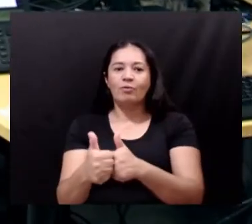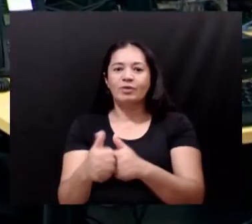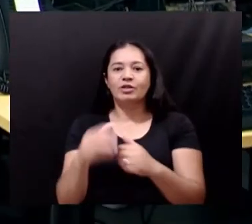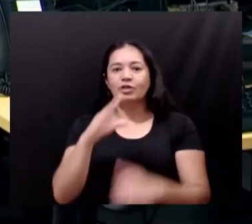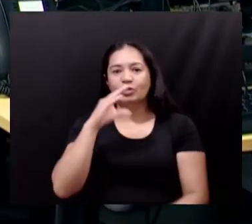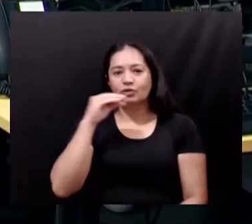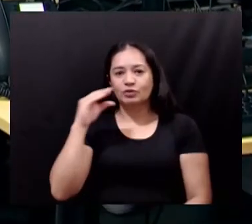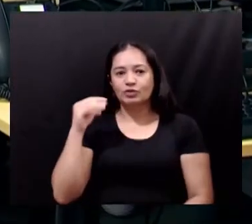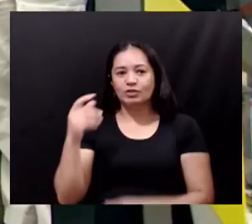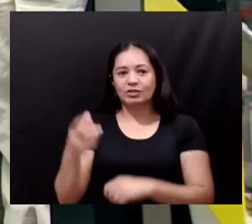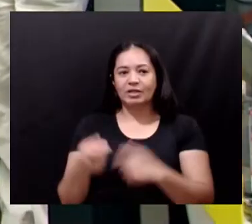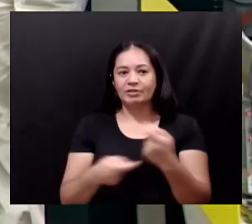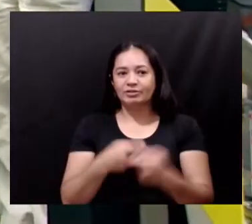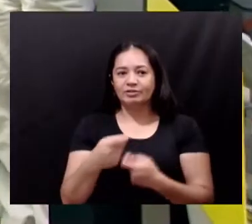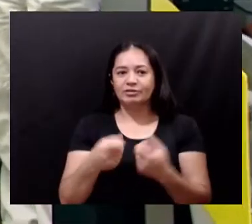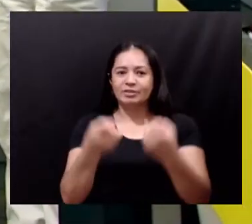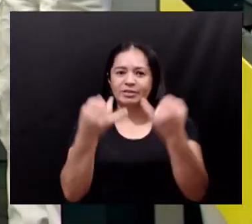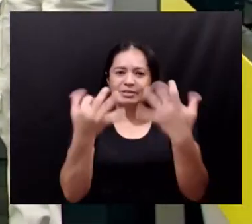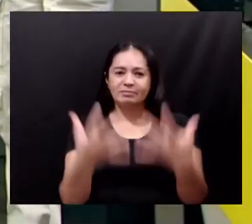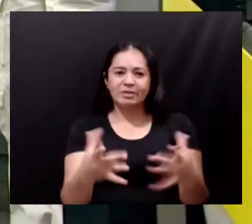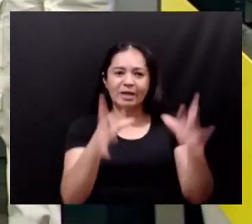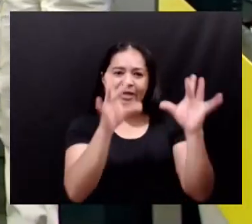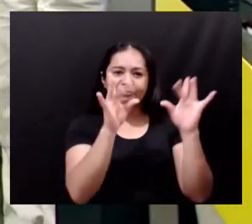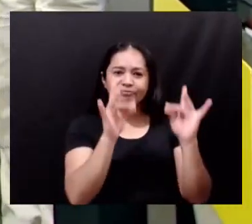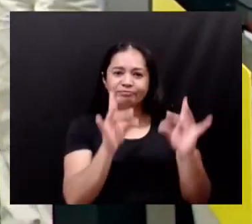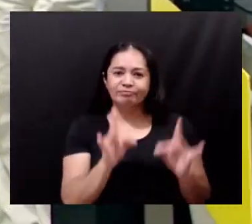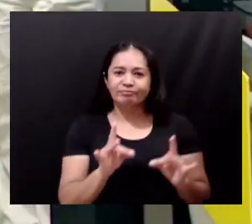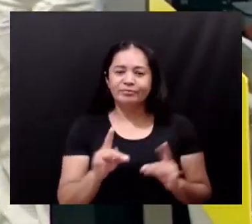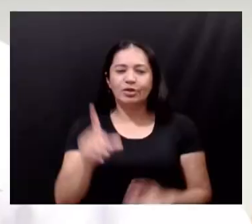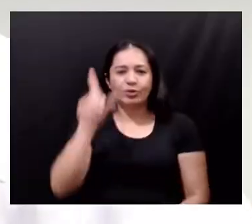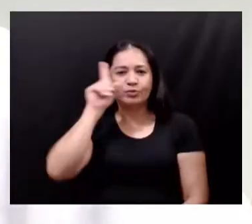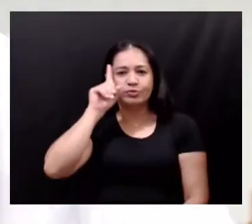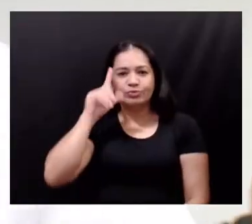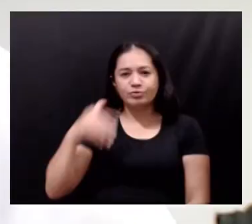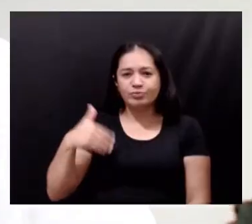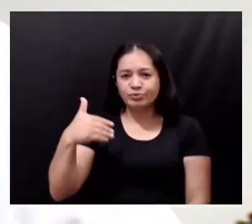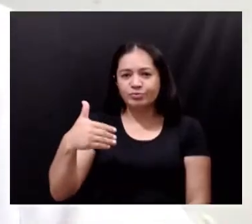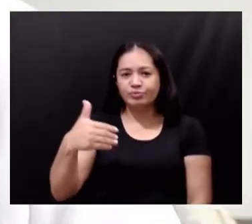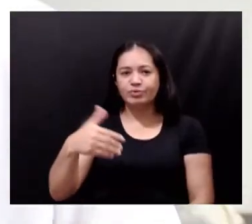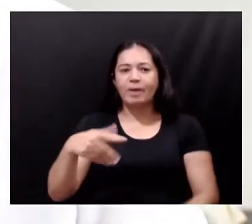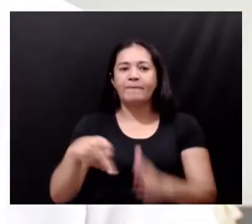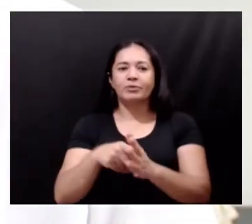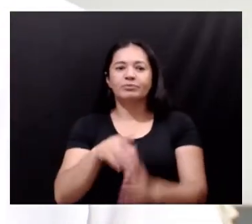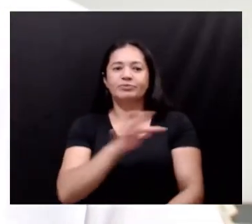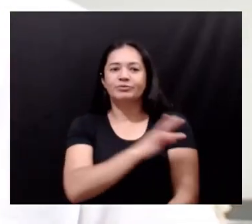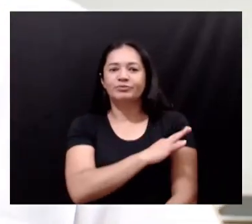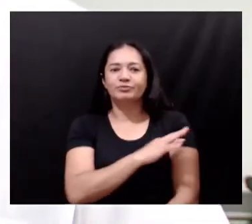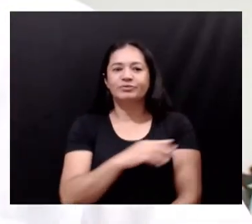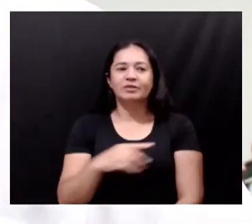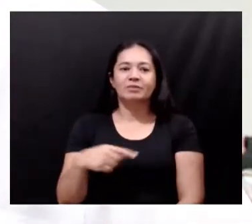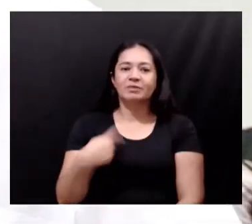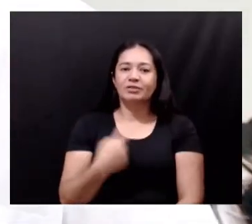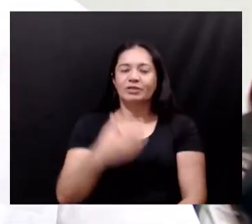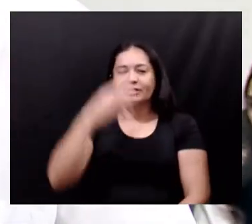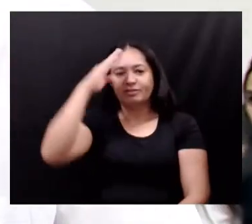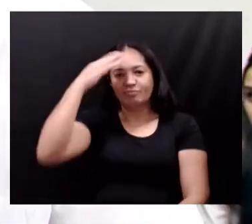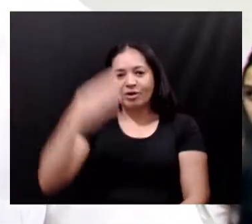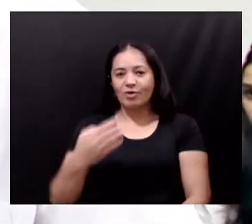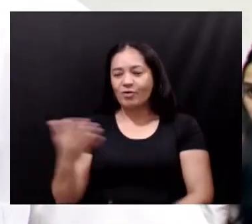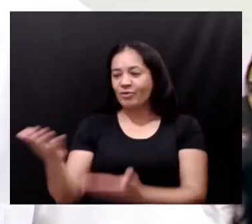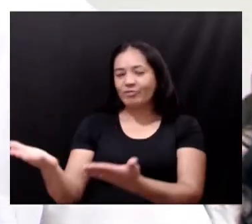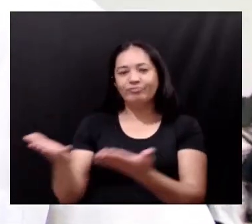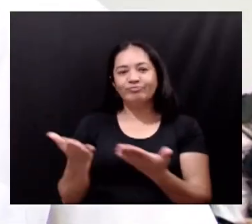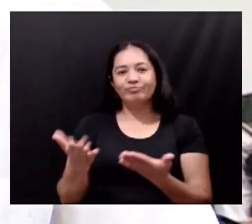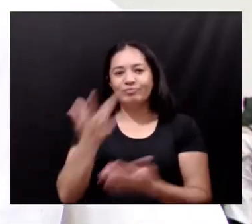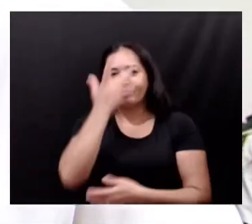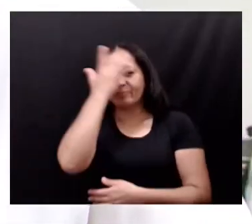que explicaram detalhadamente o cotidiano desenvolvido pelos técnicos. Para nós é uma grande honra receber pessoas interessadas que